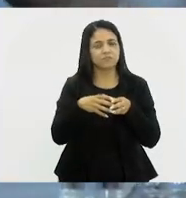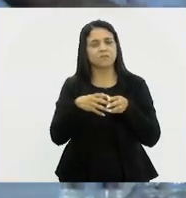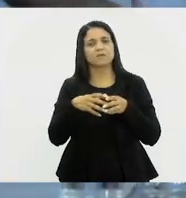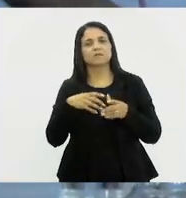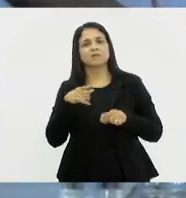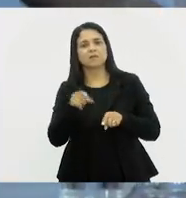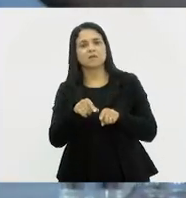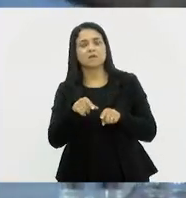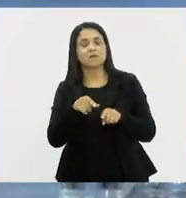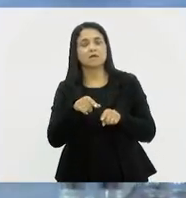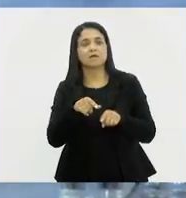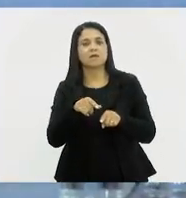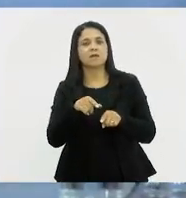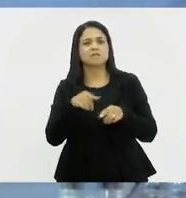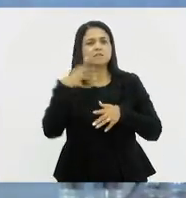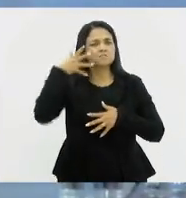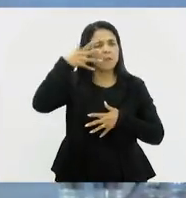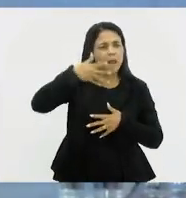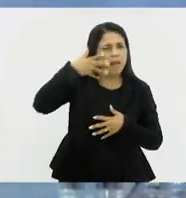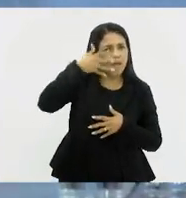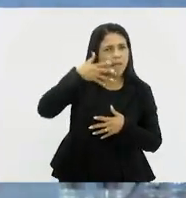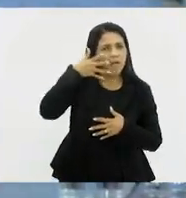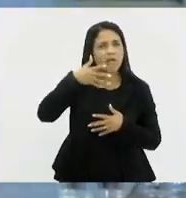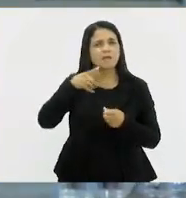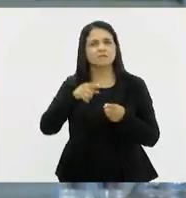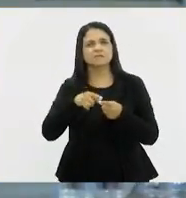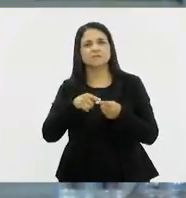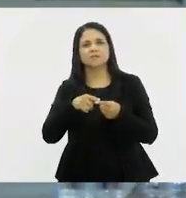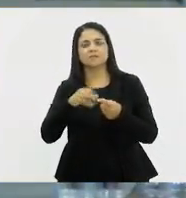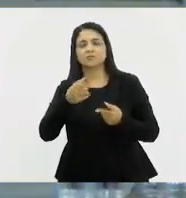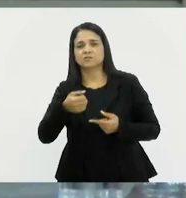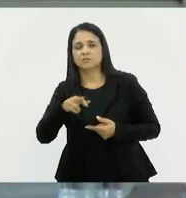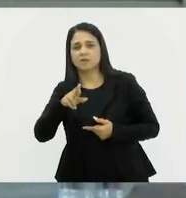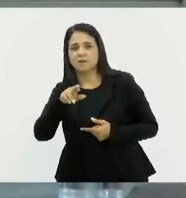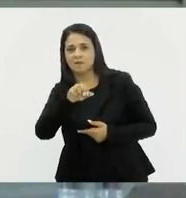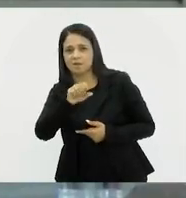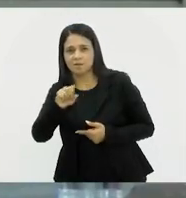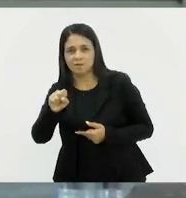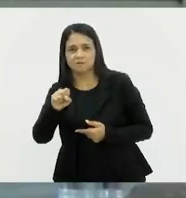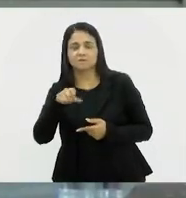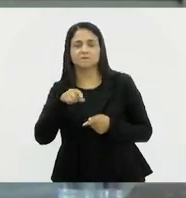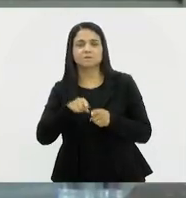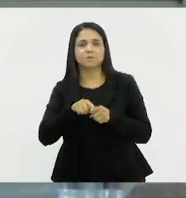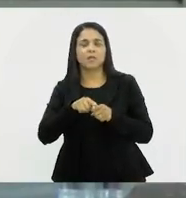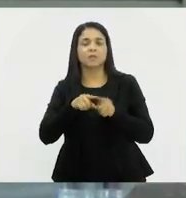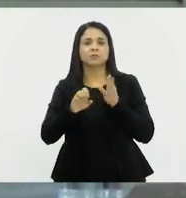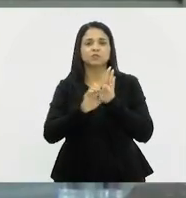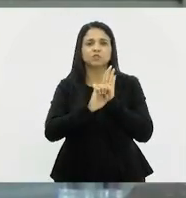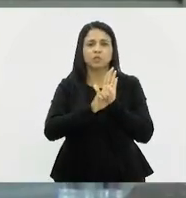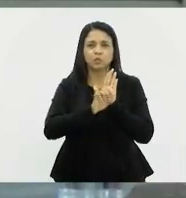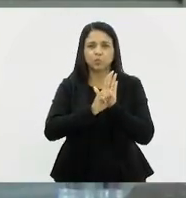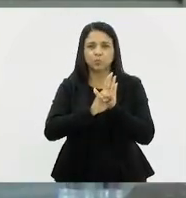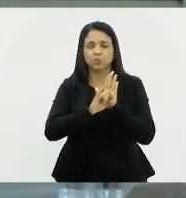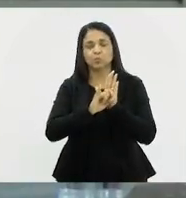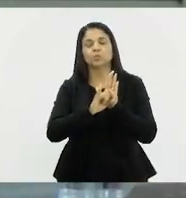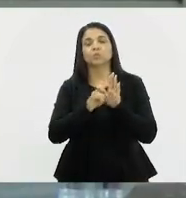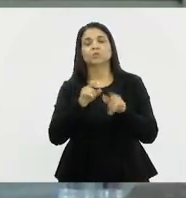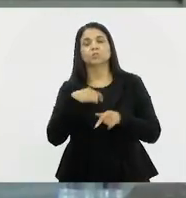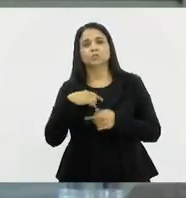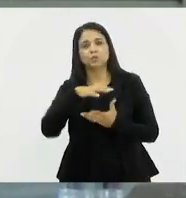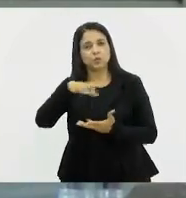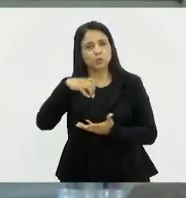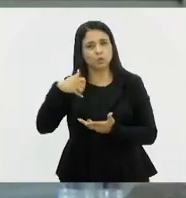questão das palestras nos CRAs, levando o estatuto do idoso a todas as pessoas na